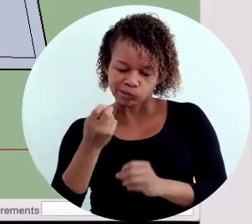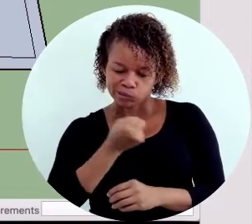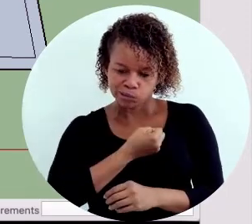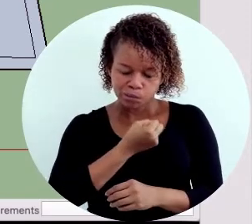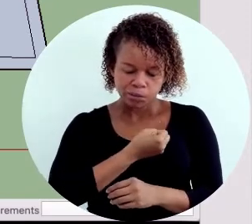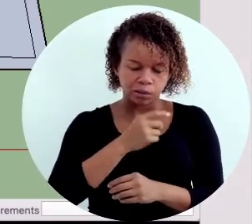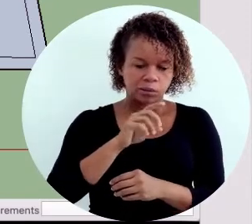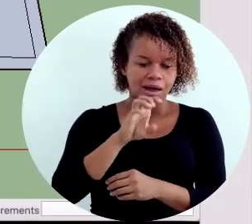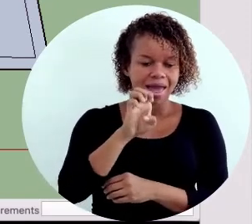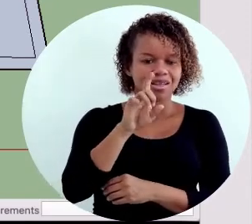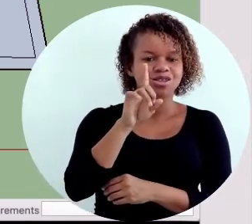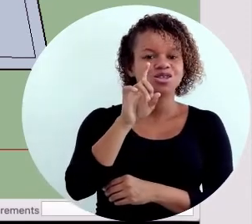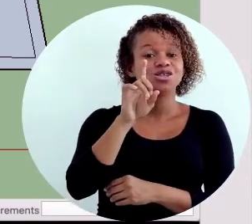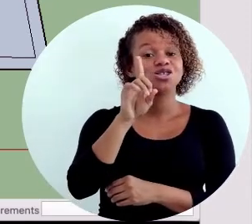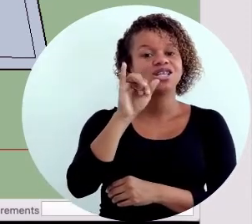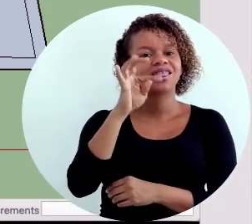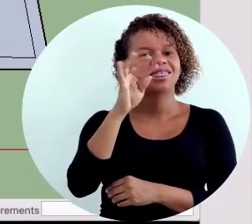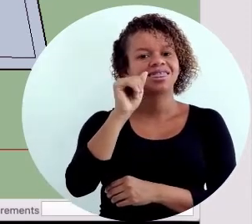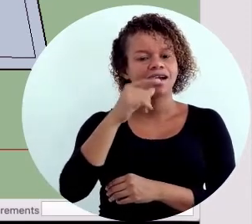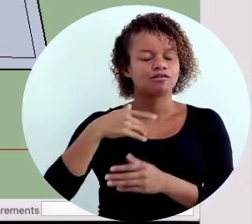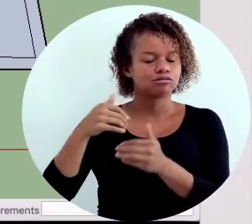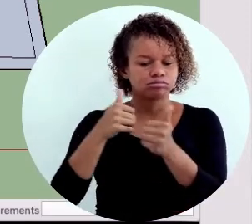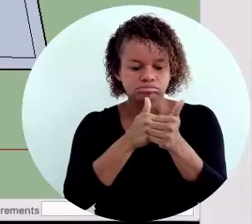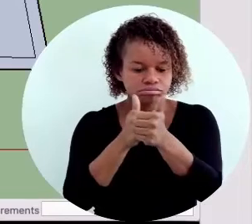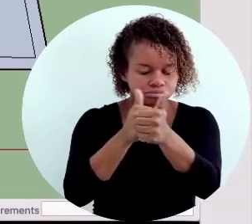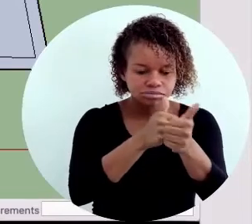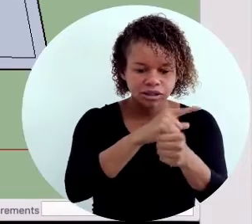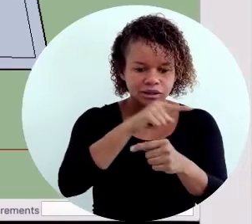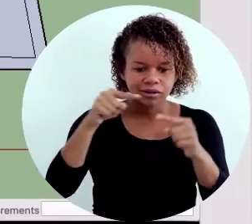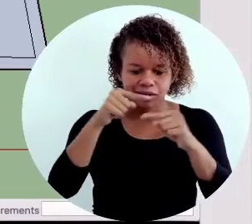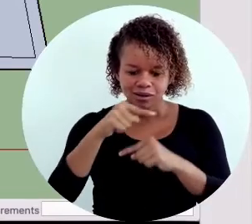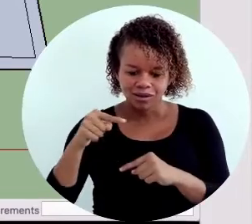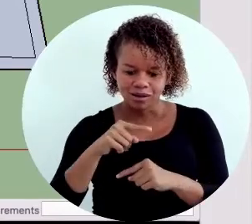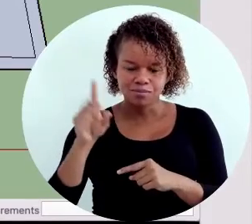no menu Editar, deletar guias.